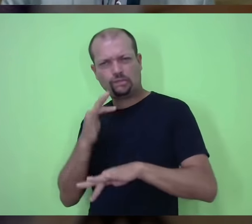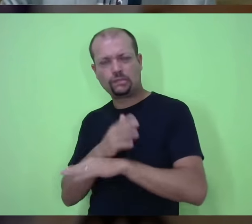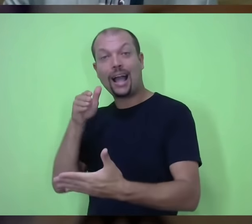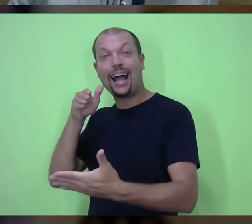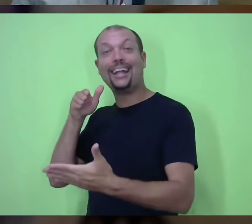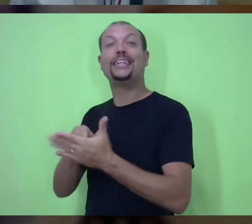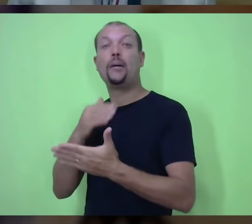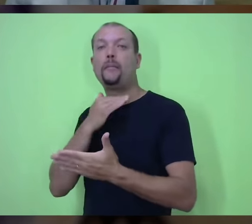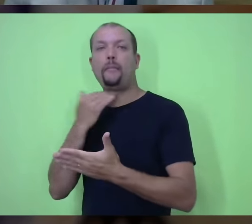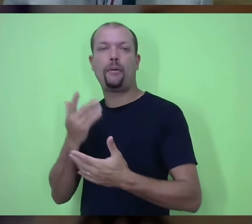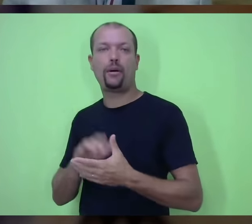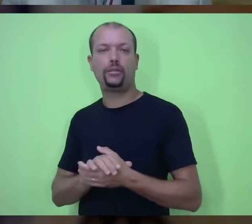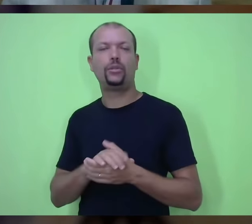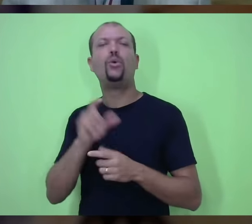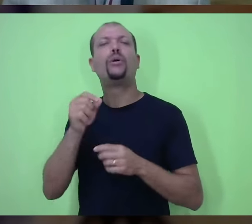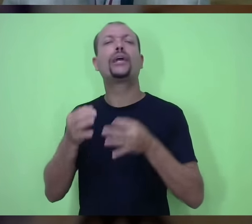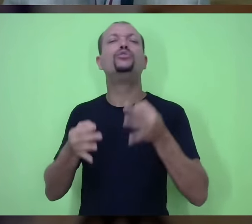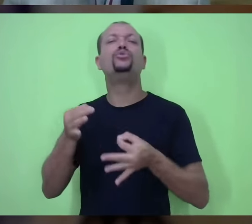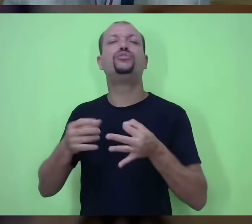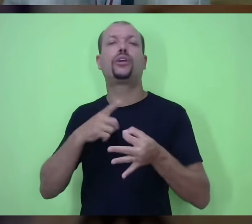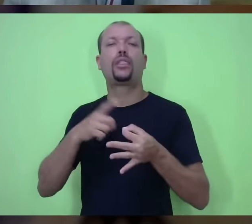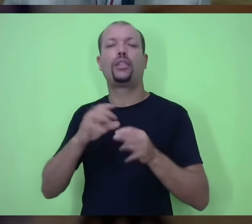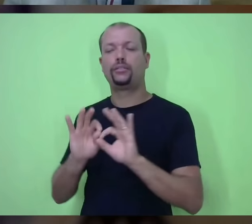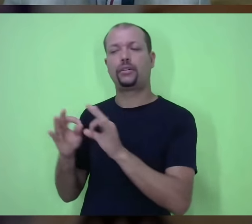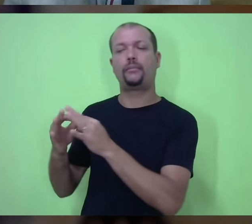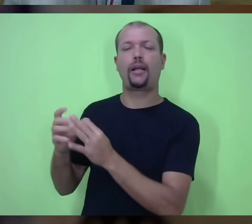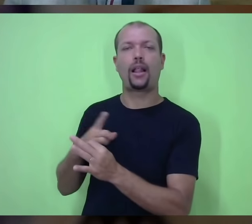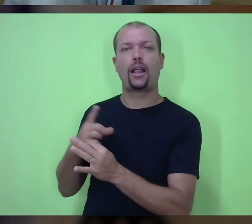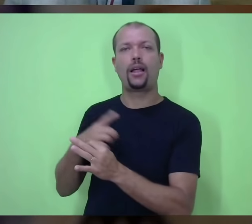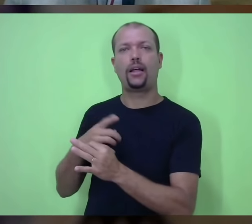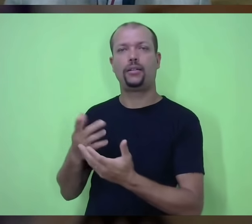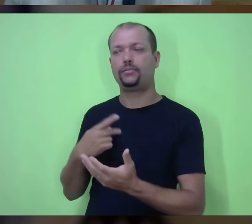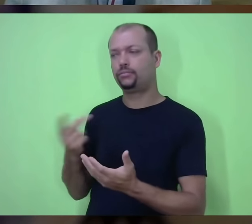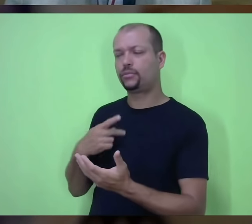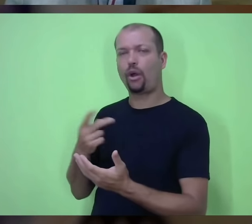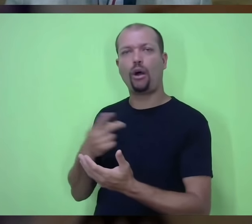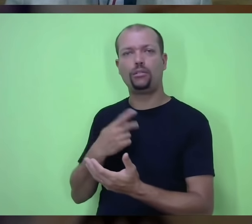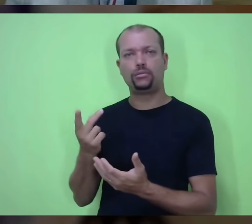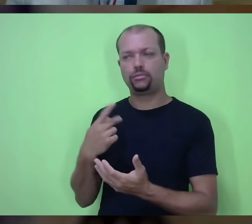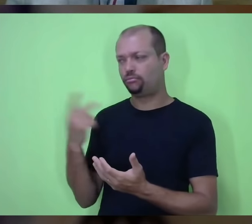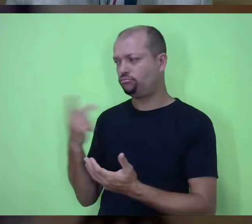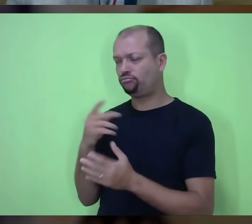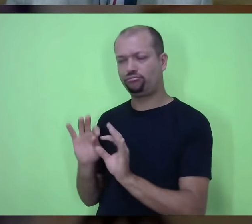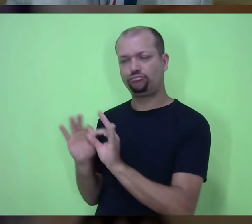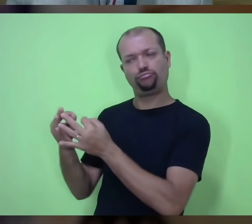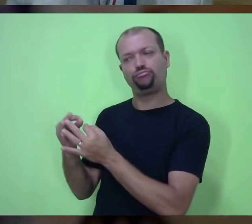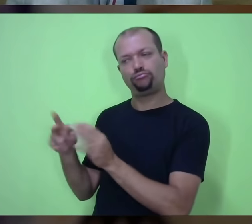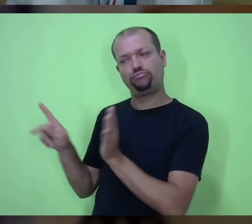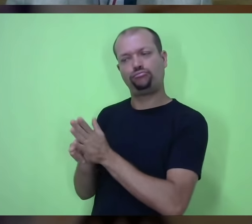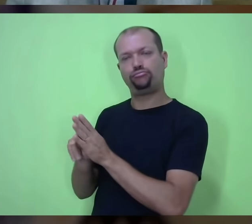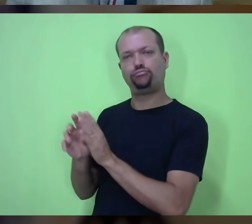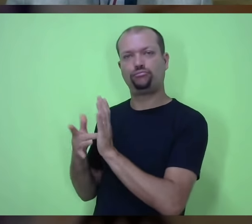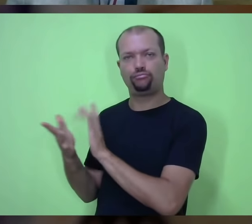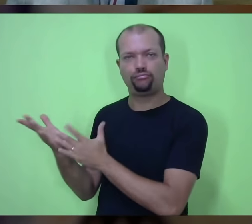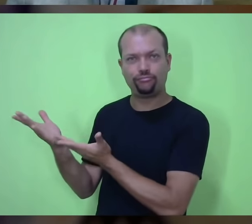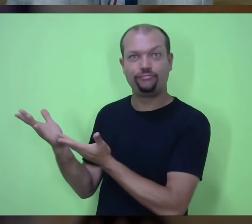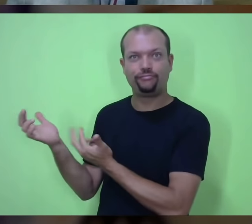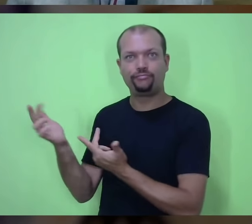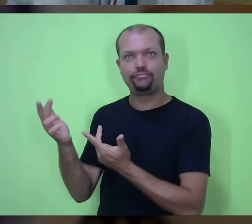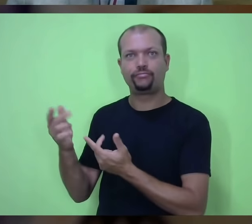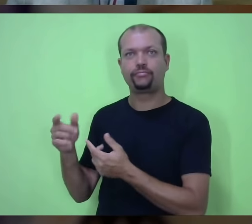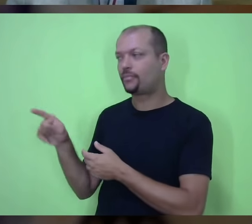morte. A justificativa para sermos parentes de Jesus, vamos dizer assim, em outras palavras,